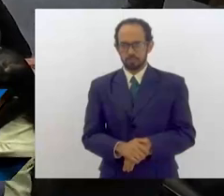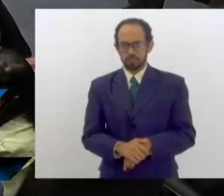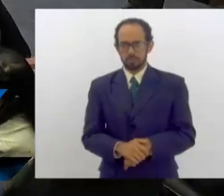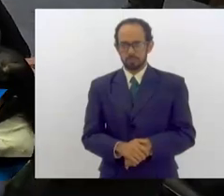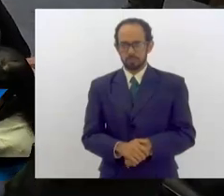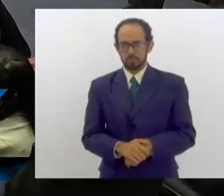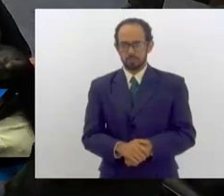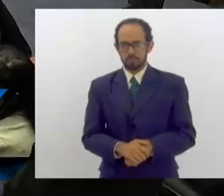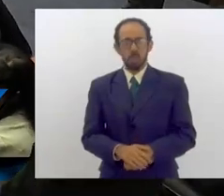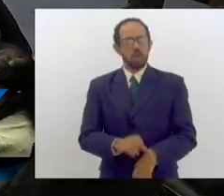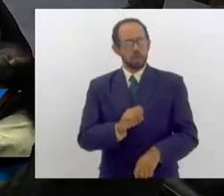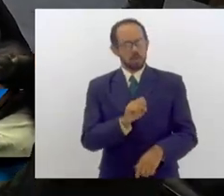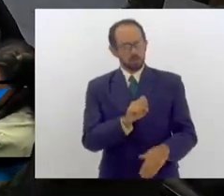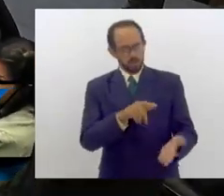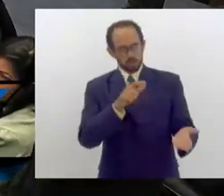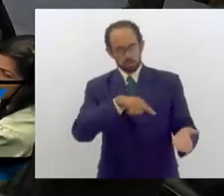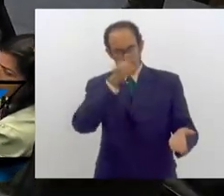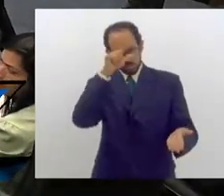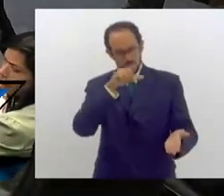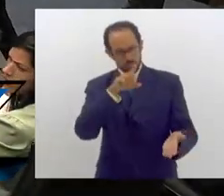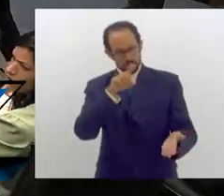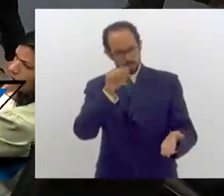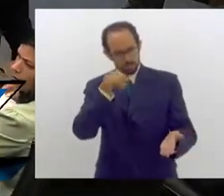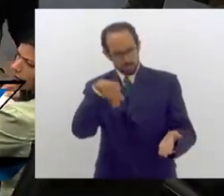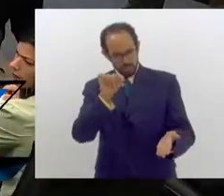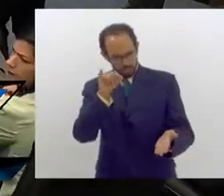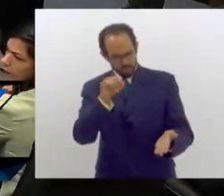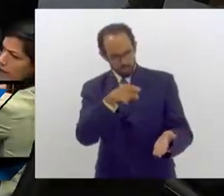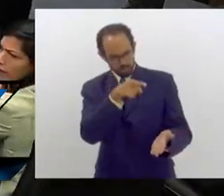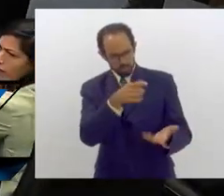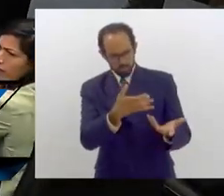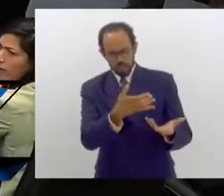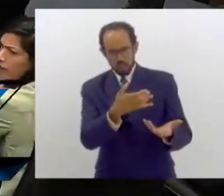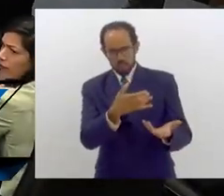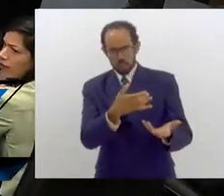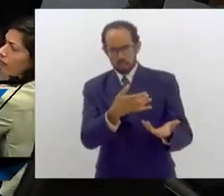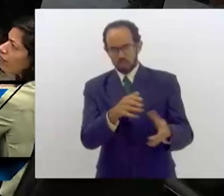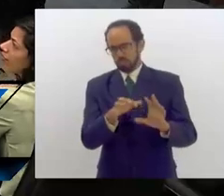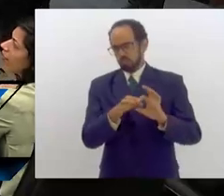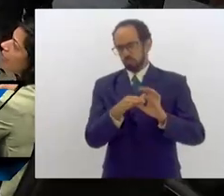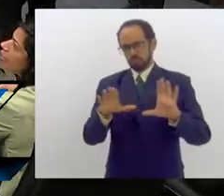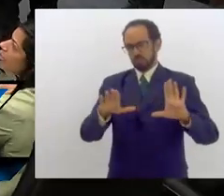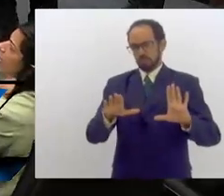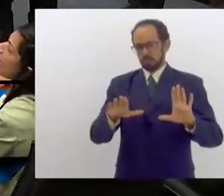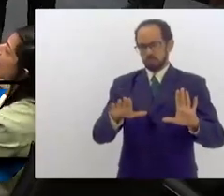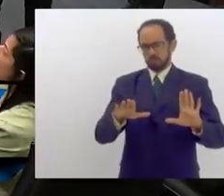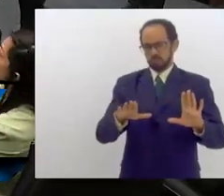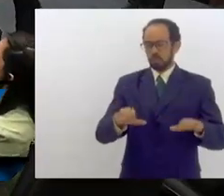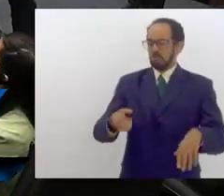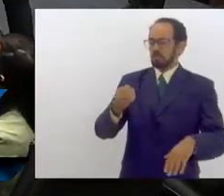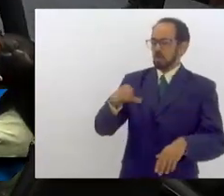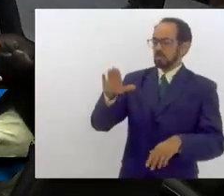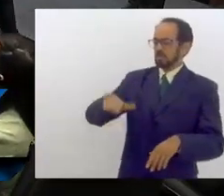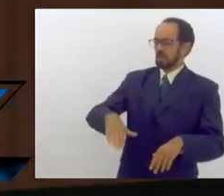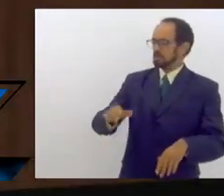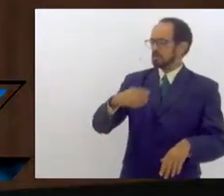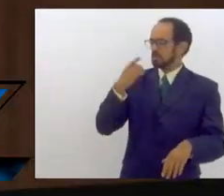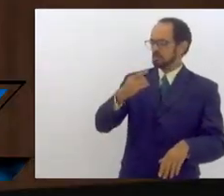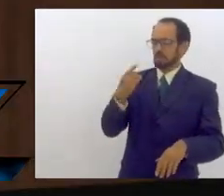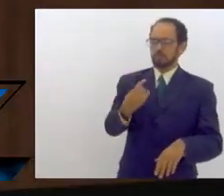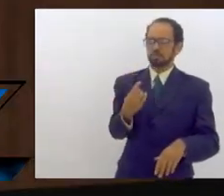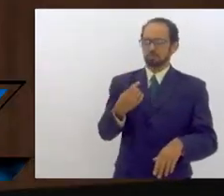Sem problema deputada Dani ainda assim quer Pode ficar à vontade não tô tá boa tarde